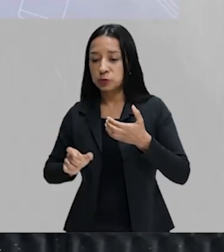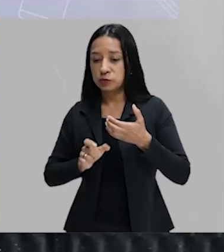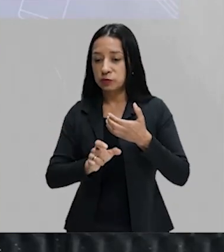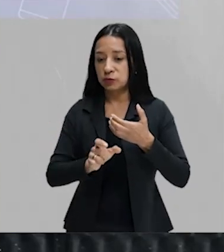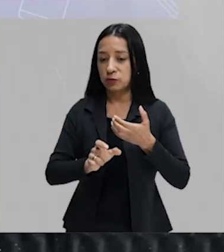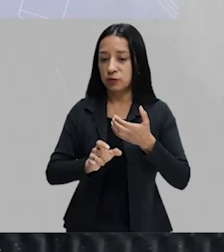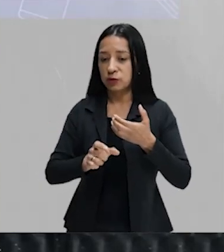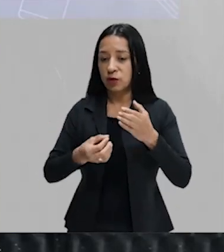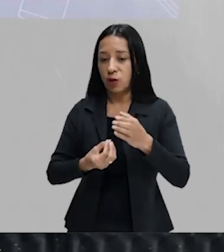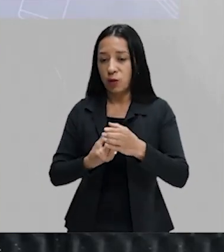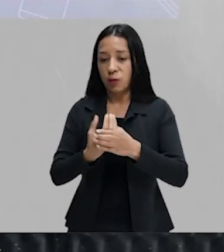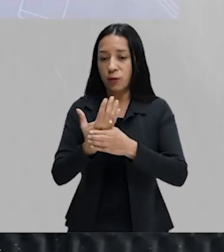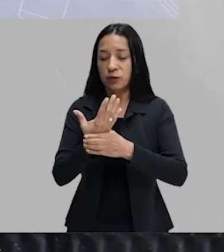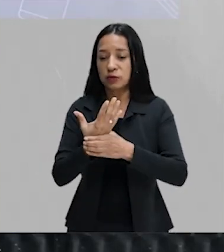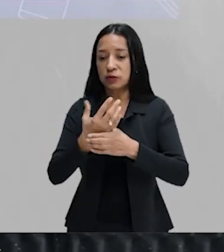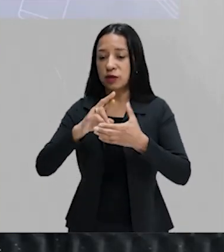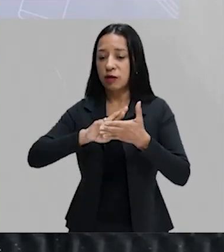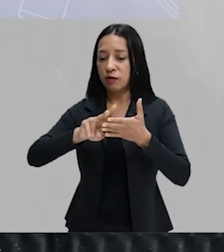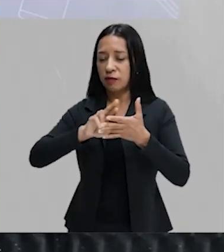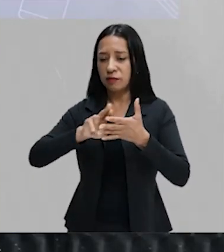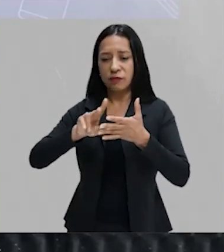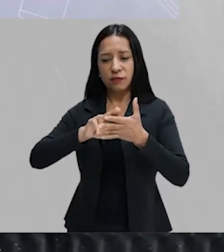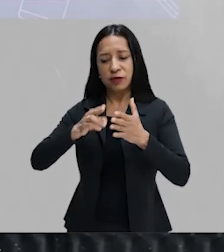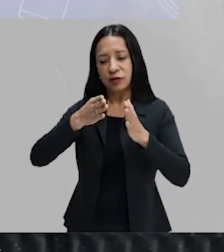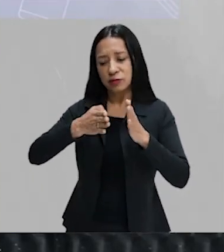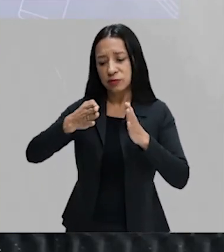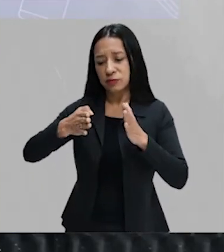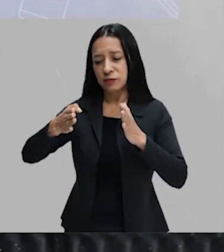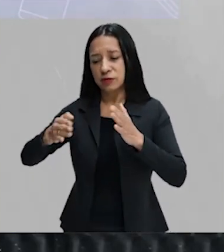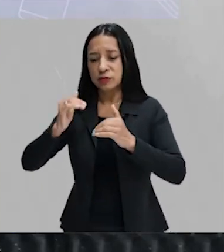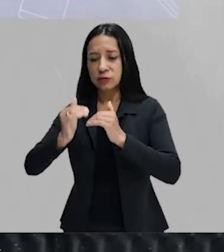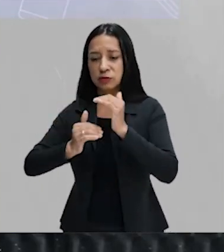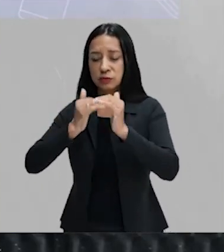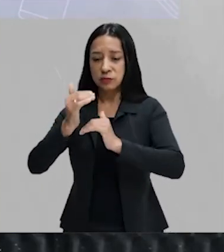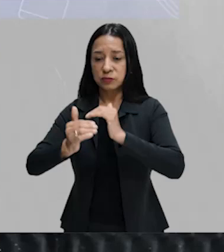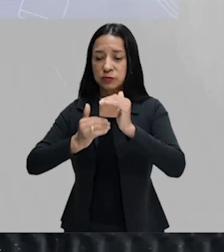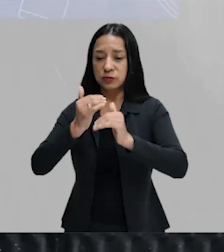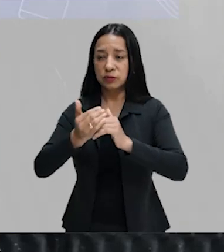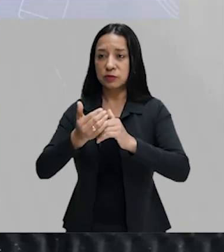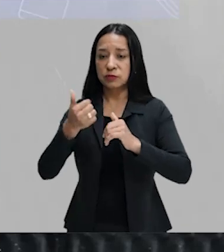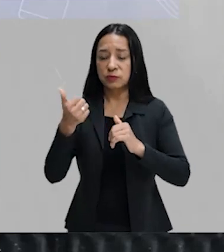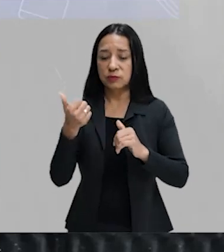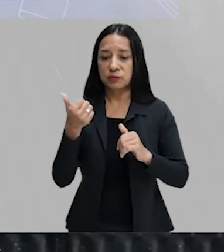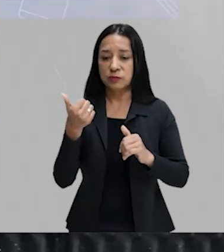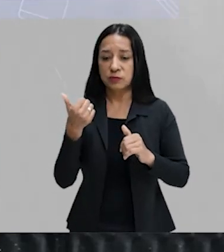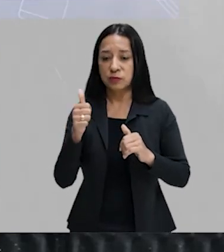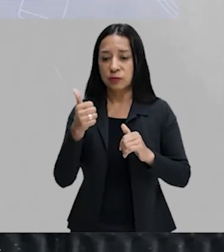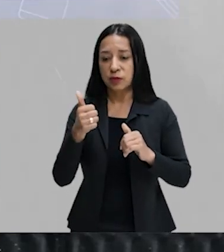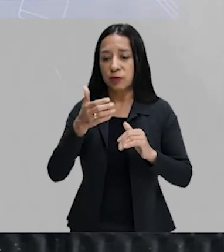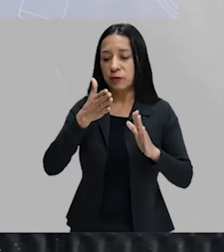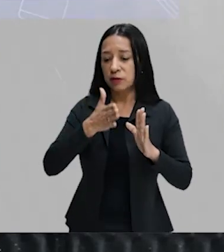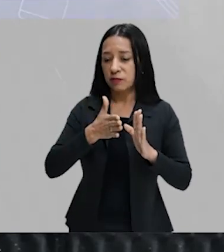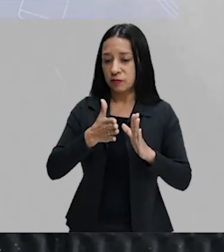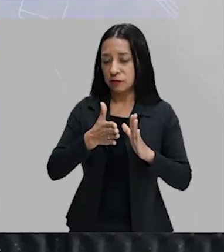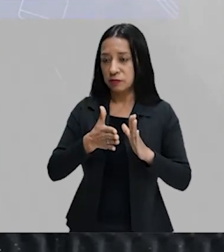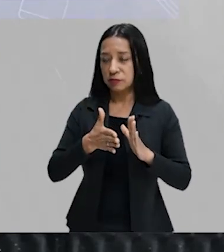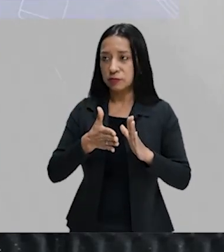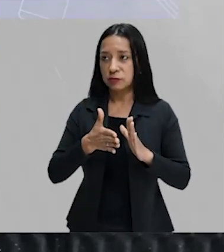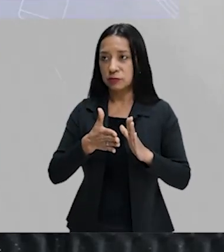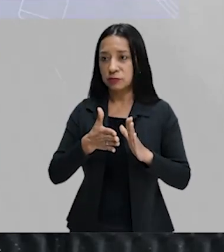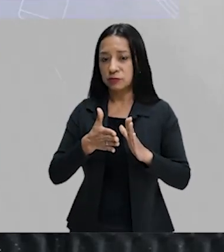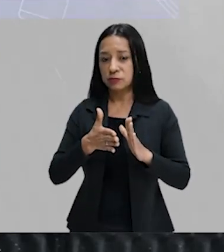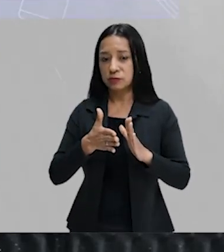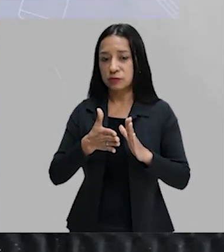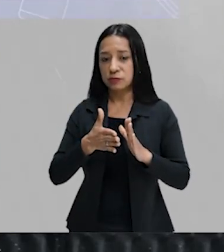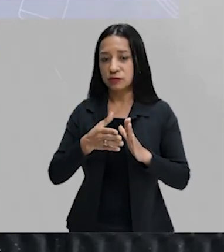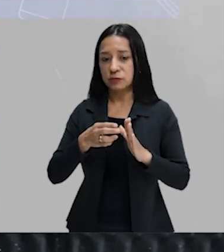vão originar várias fases do desenvolvimento. Uma das primeiras fases do desenvolvimento é a